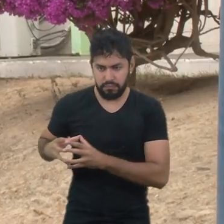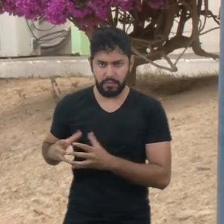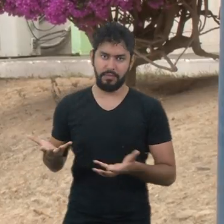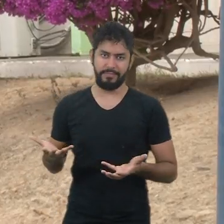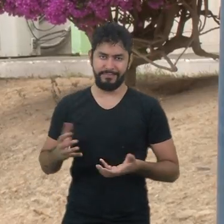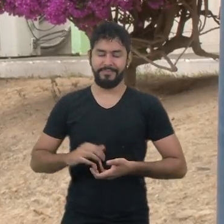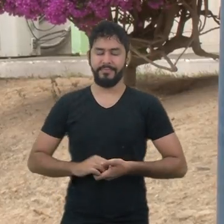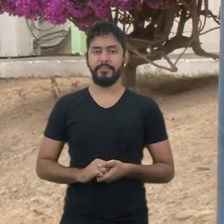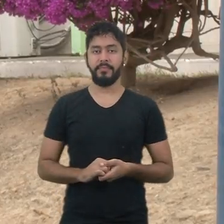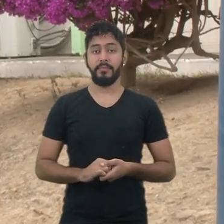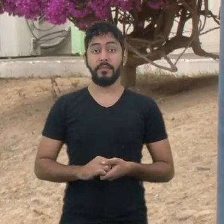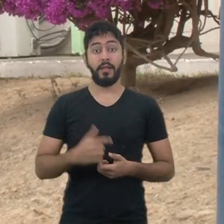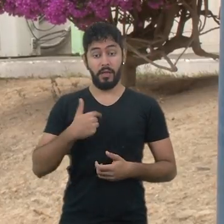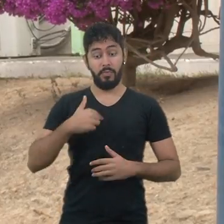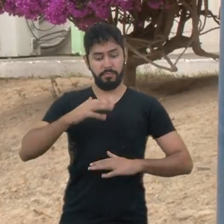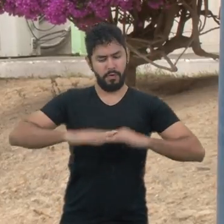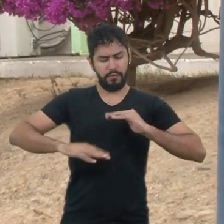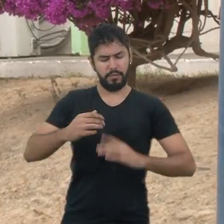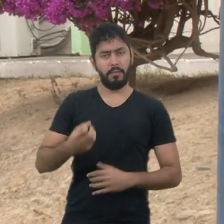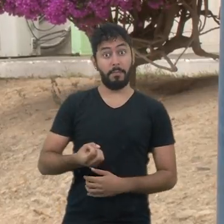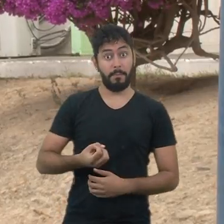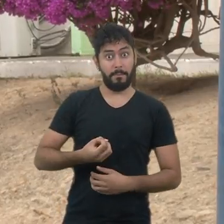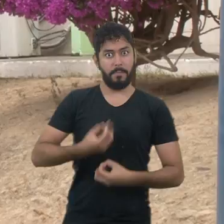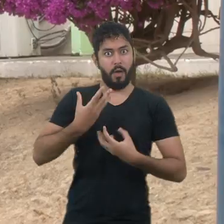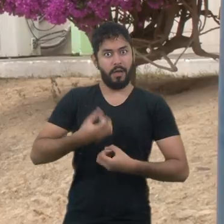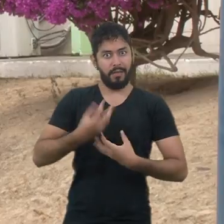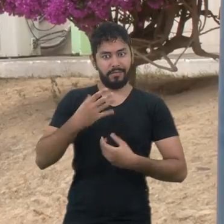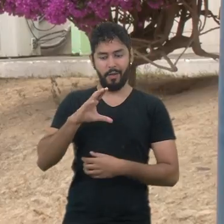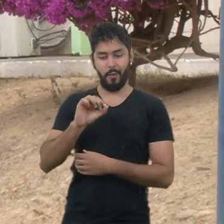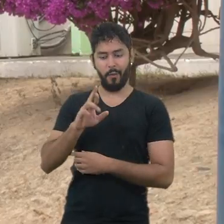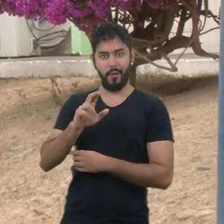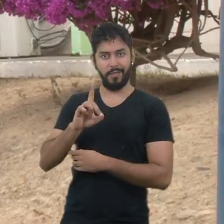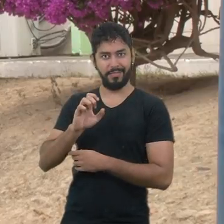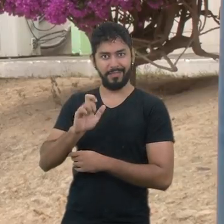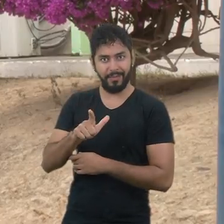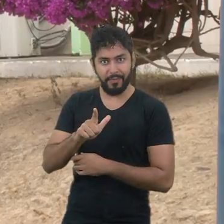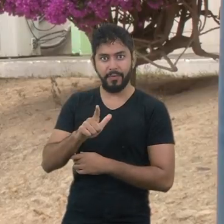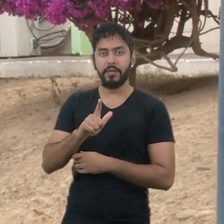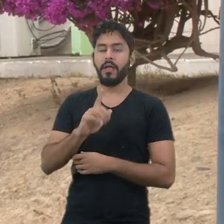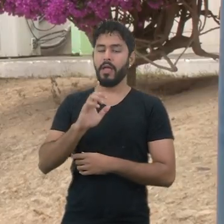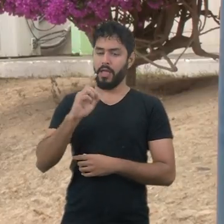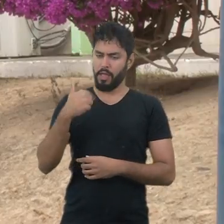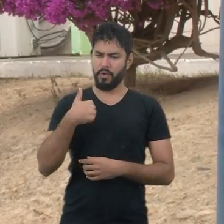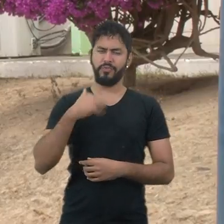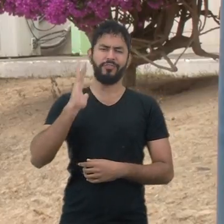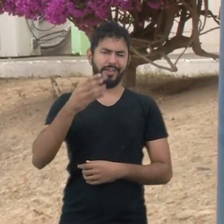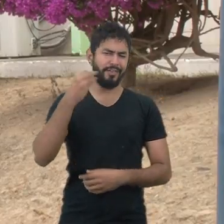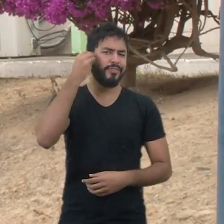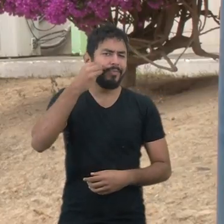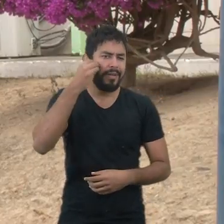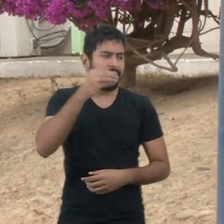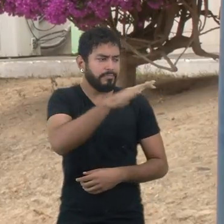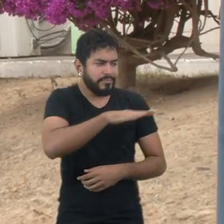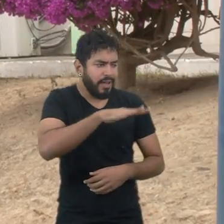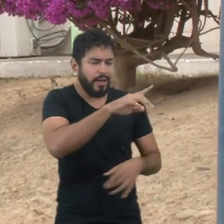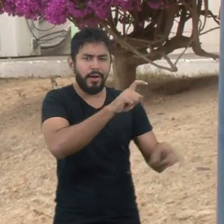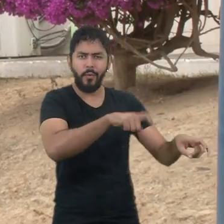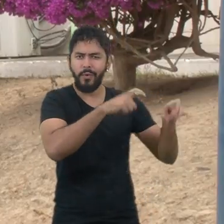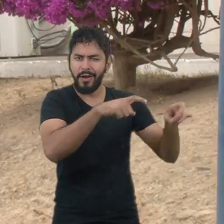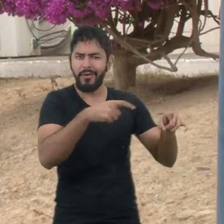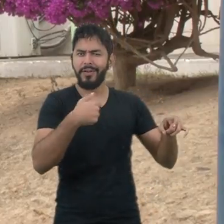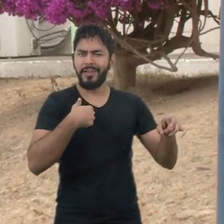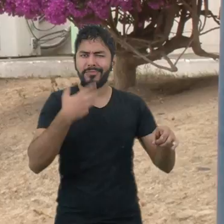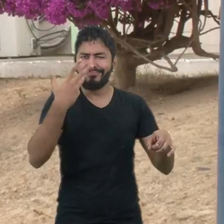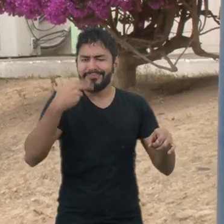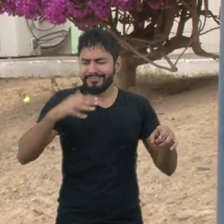isolado. Sou poeta, cordelista, né, com raízes na área rural,